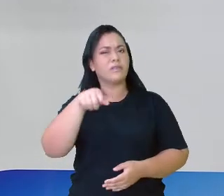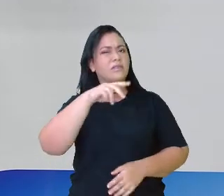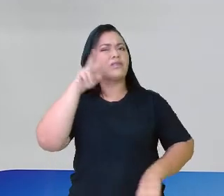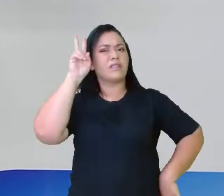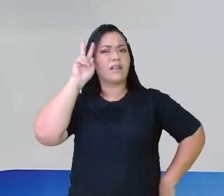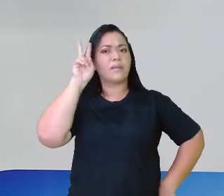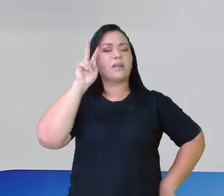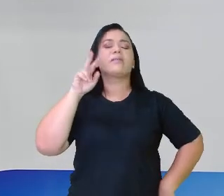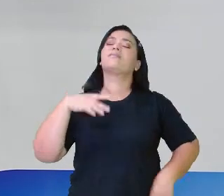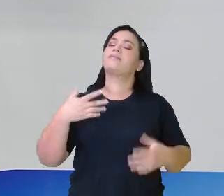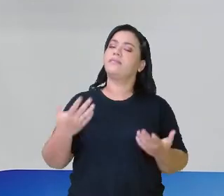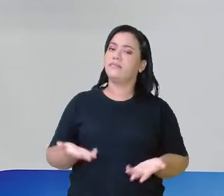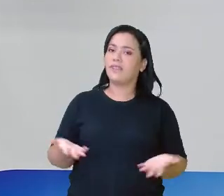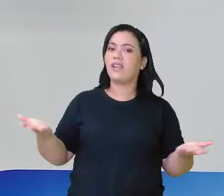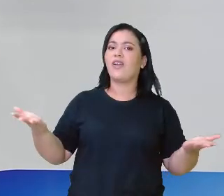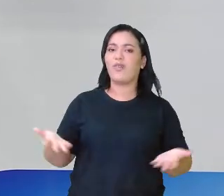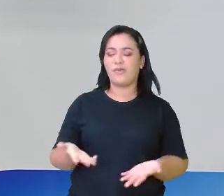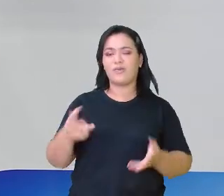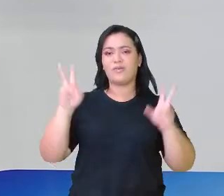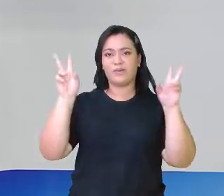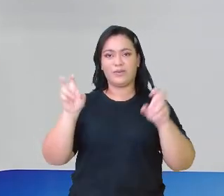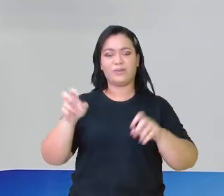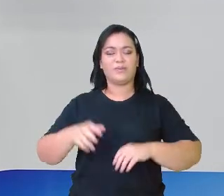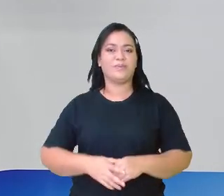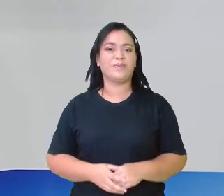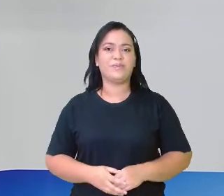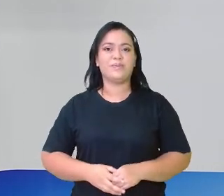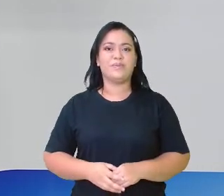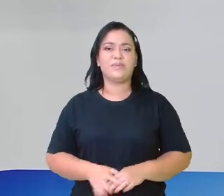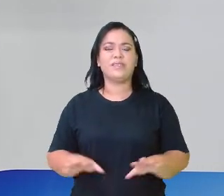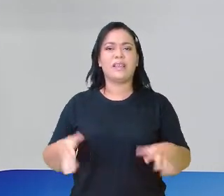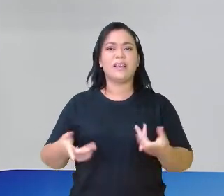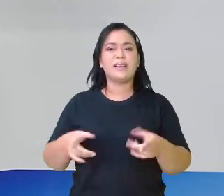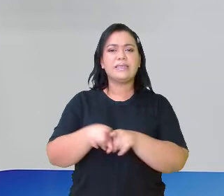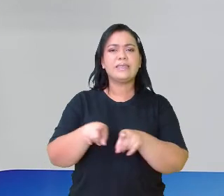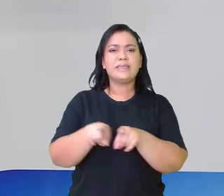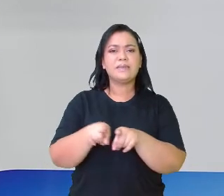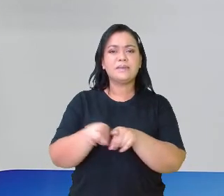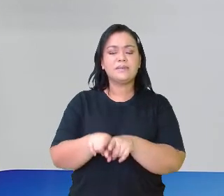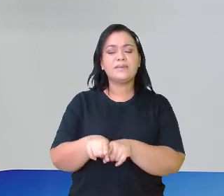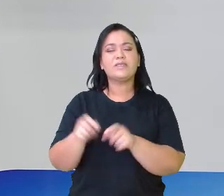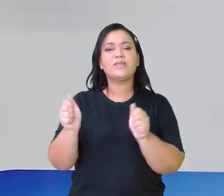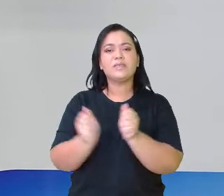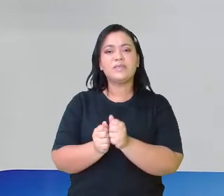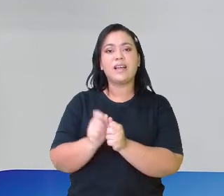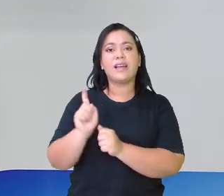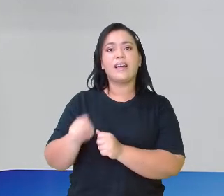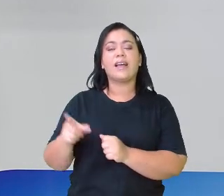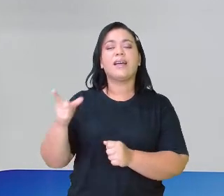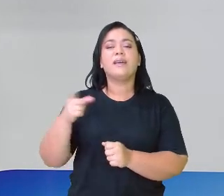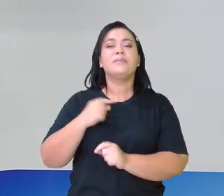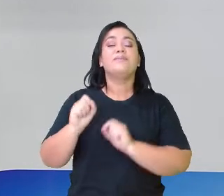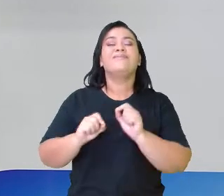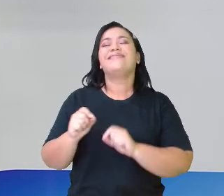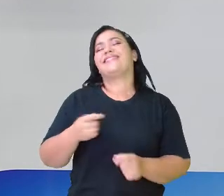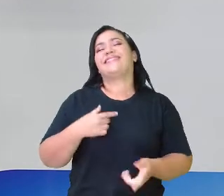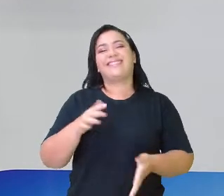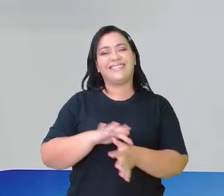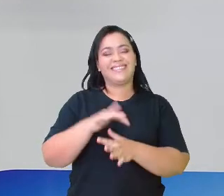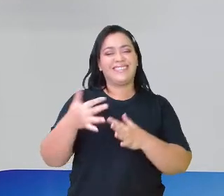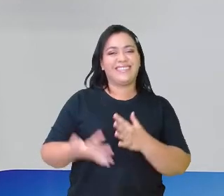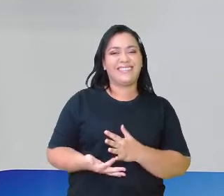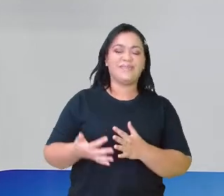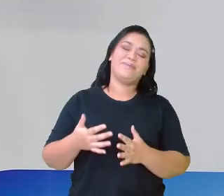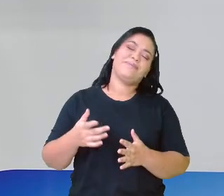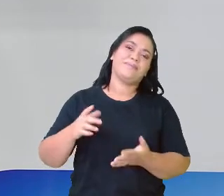que a gente vai ver hoje. E aqui, vendo também juntinho comigo, está a nossa querida intérprete de